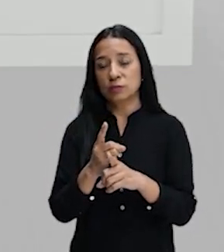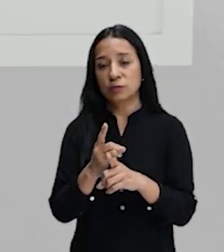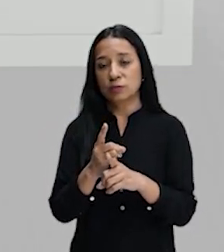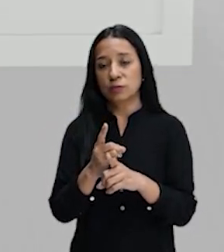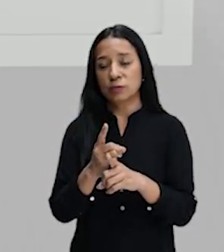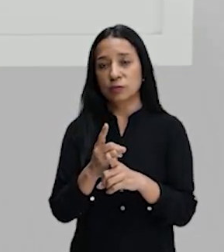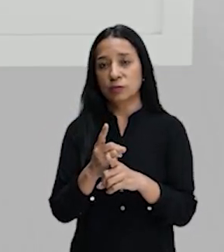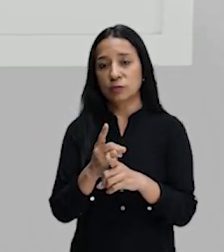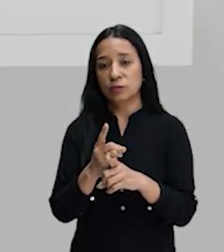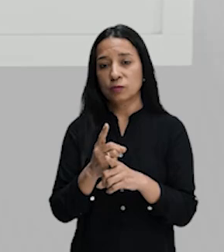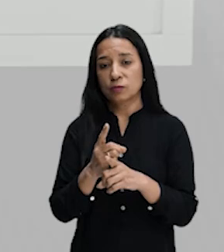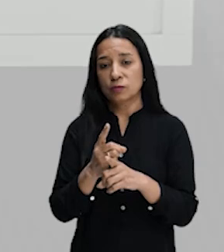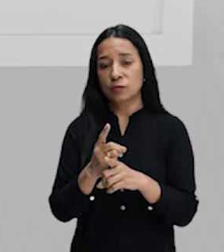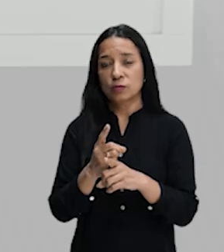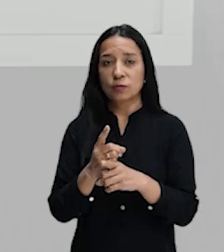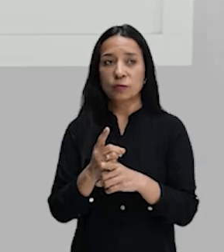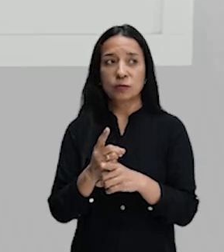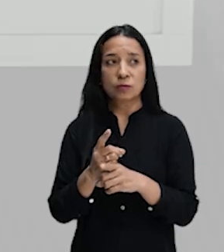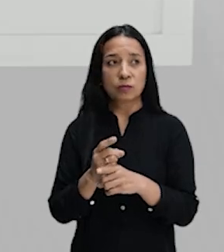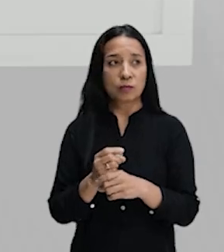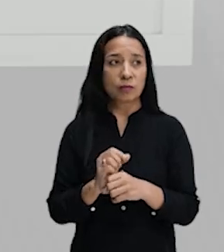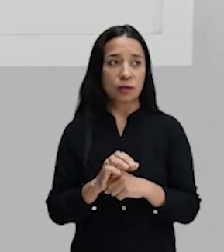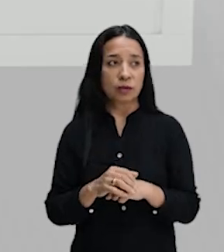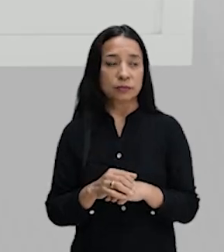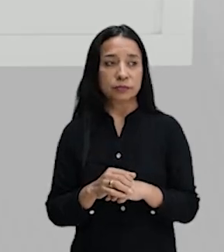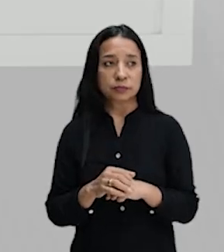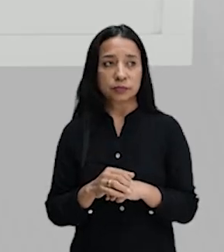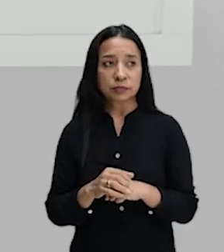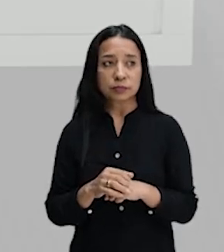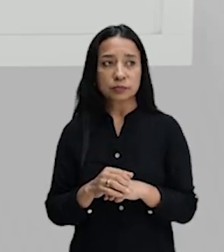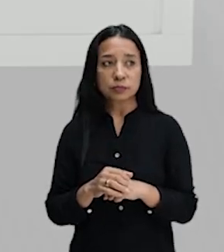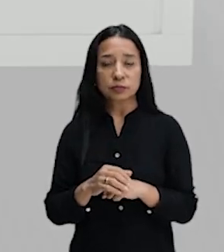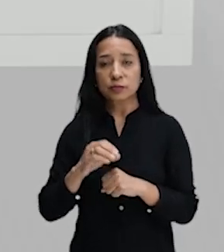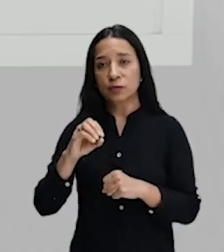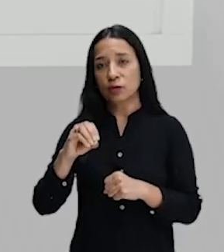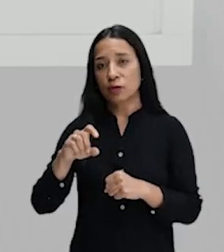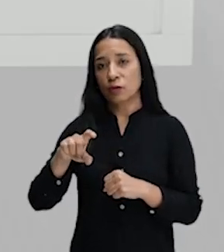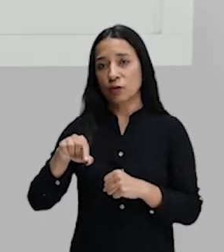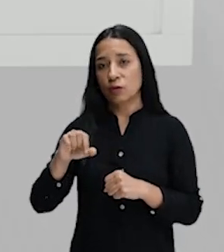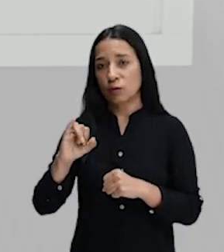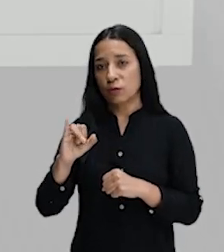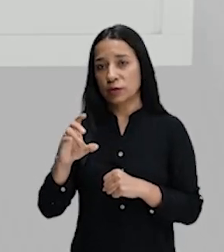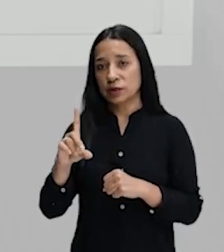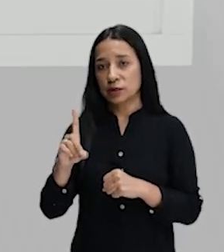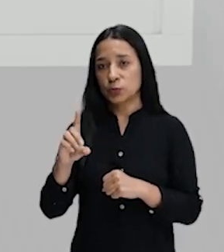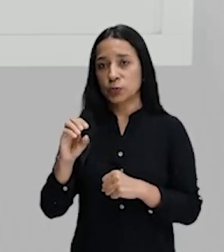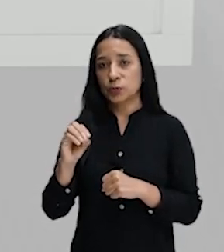químico do ímã é o óxido